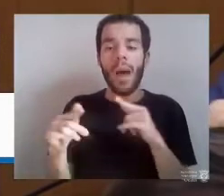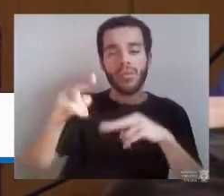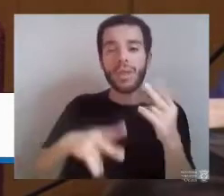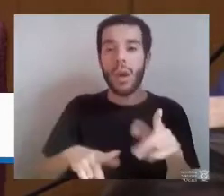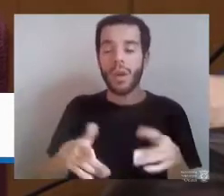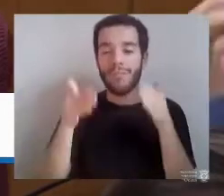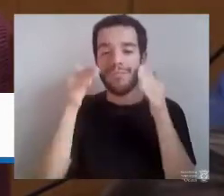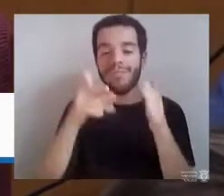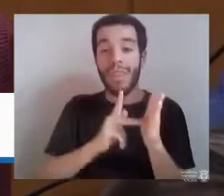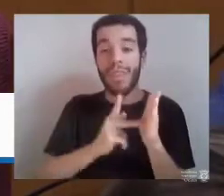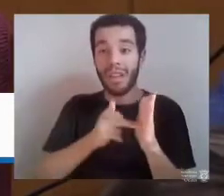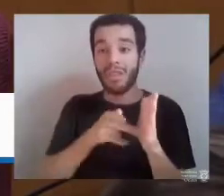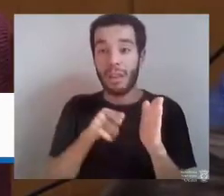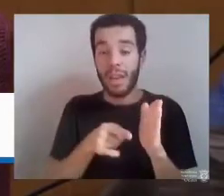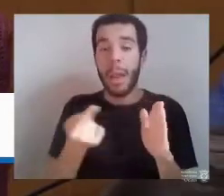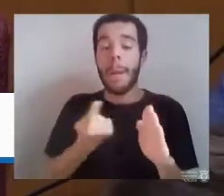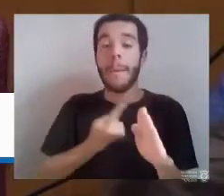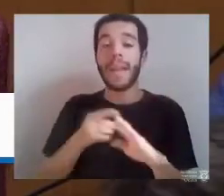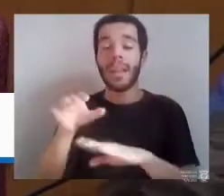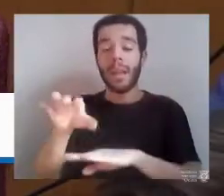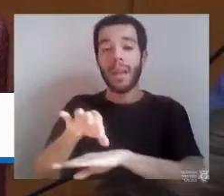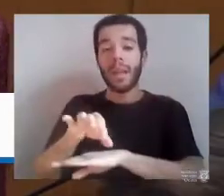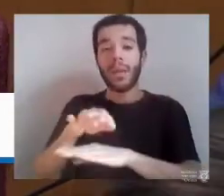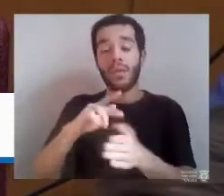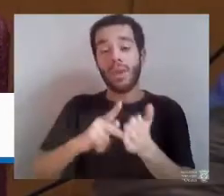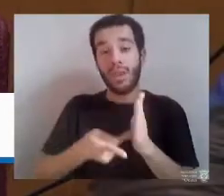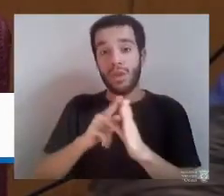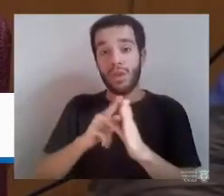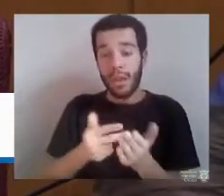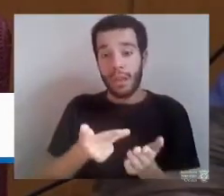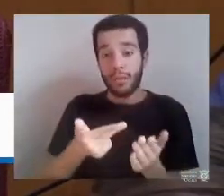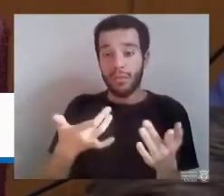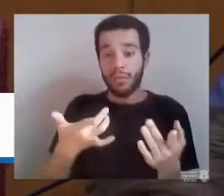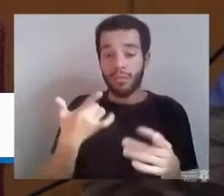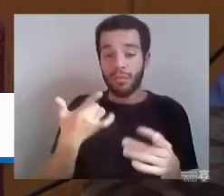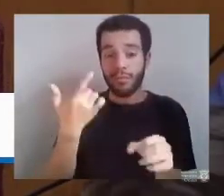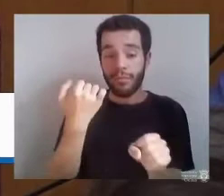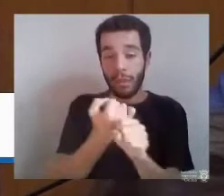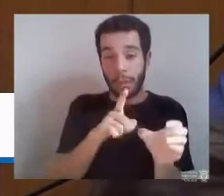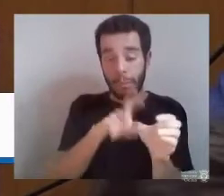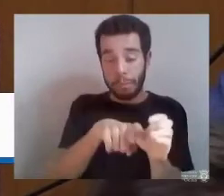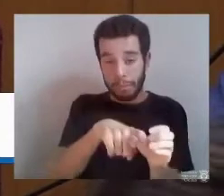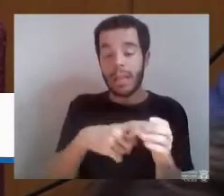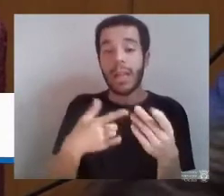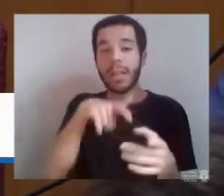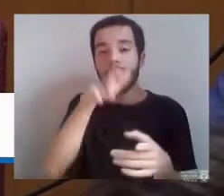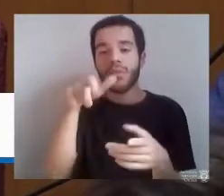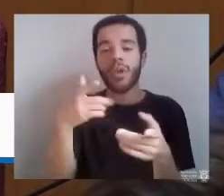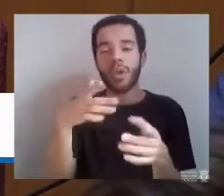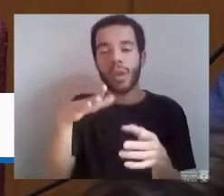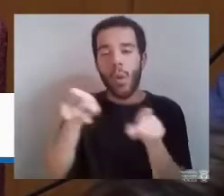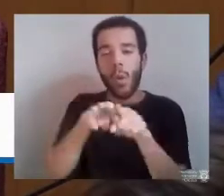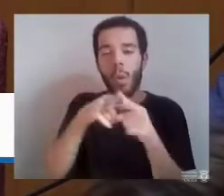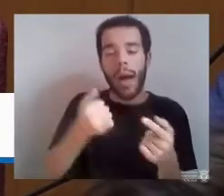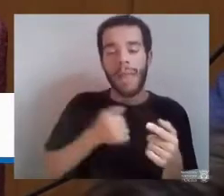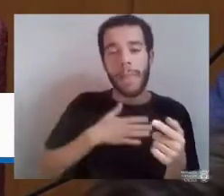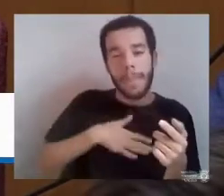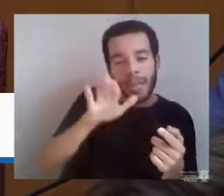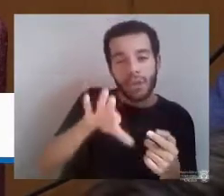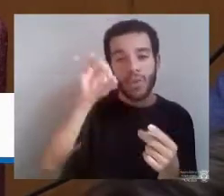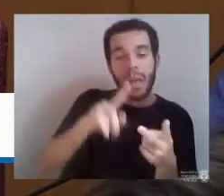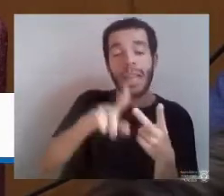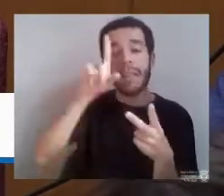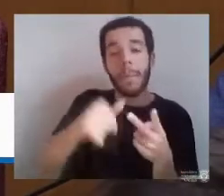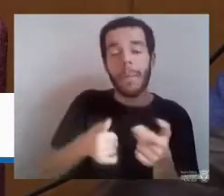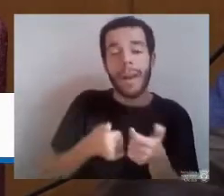os engenheiros estejam não só presentes na composição do júri, como também no acompanhamento da empreitada.